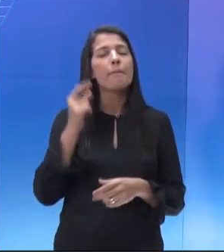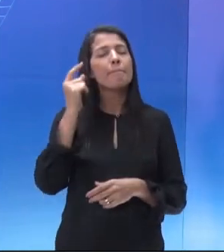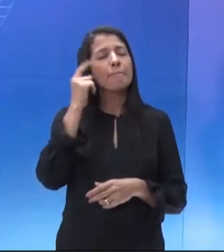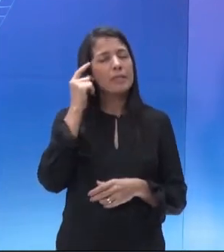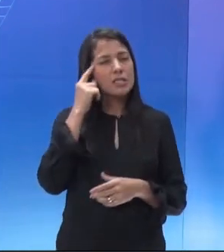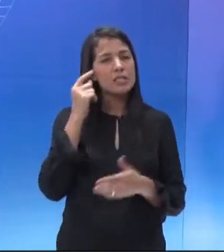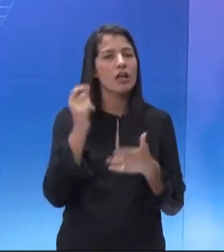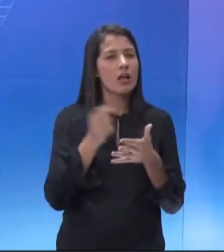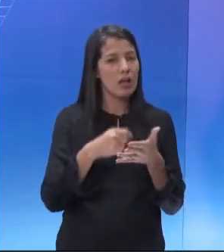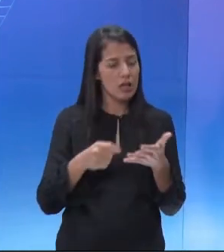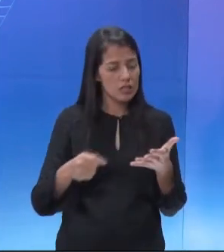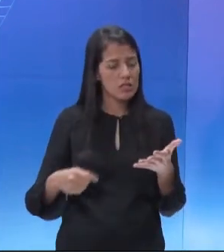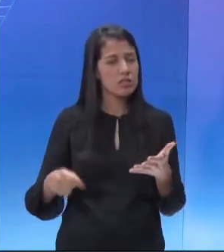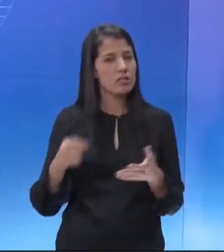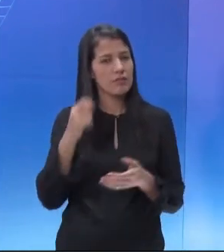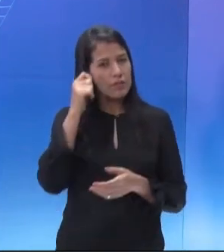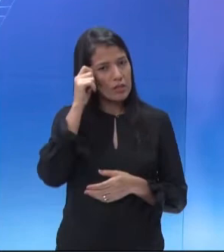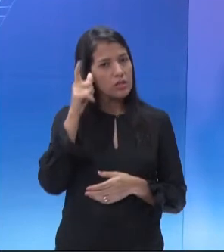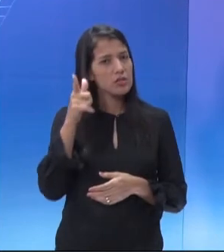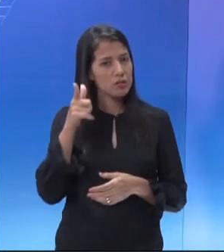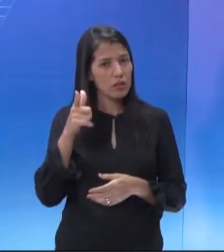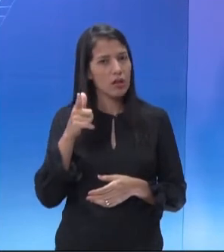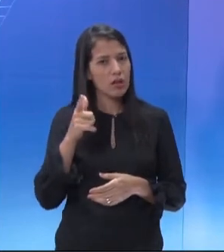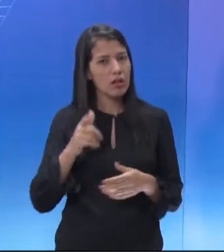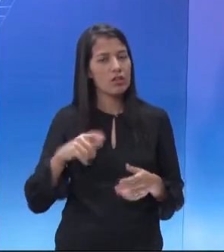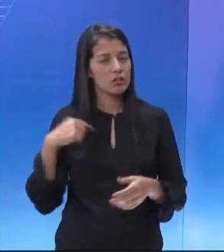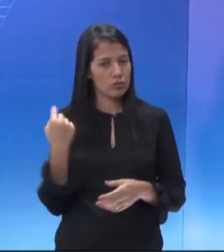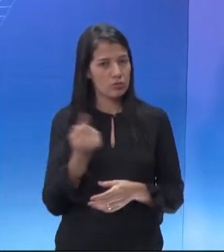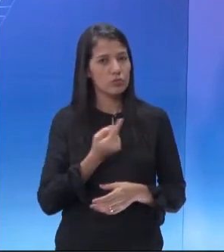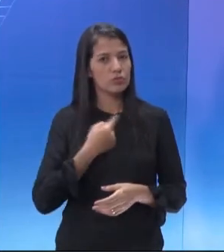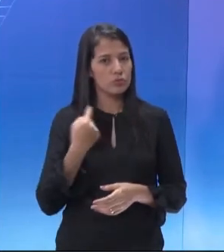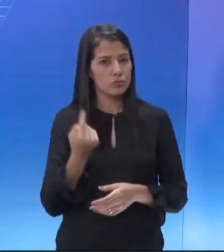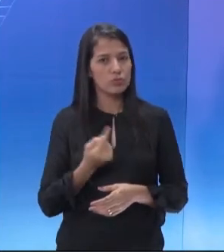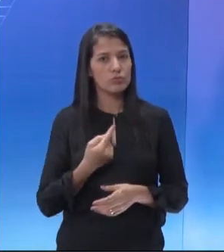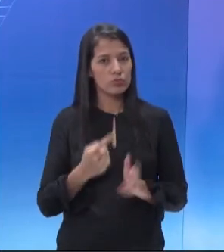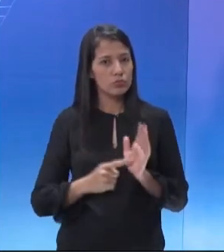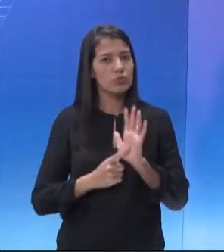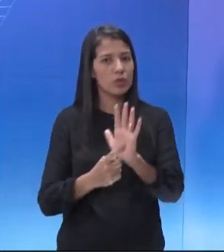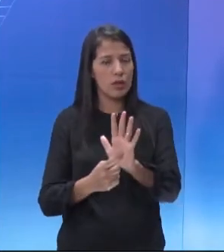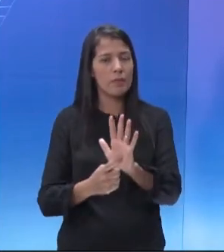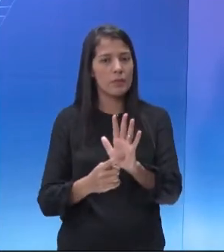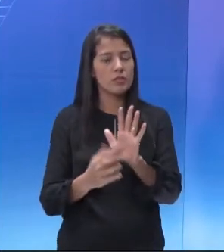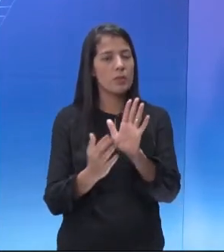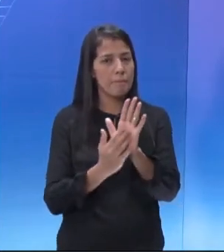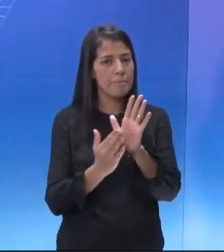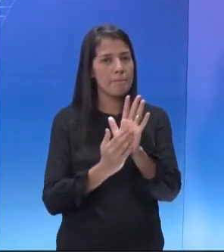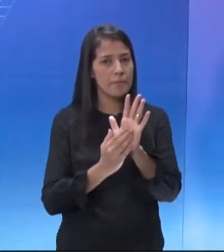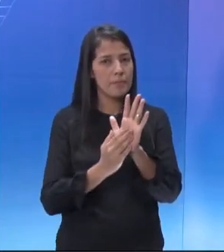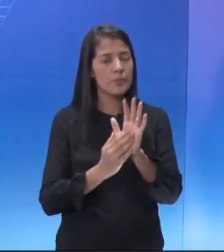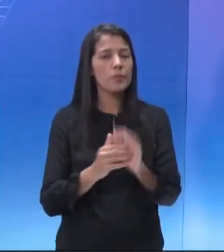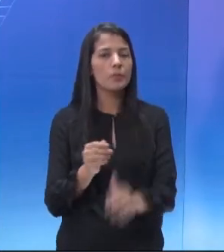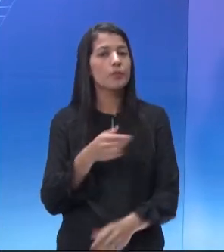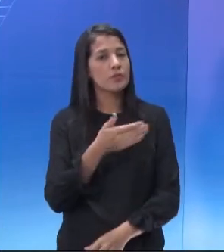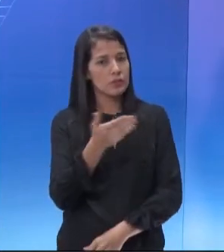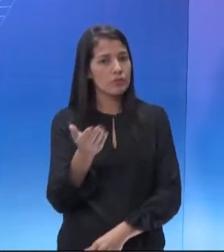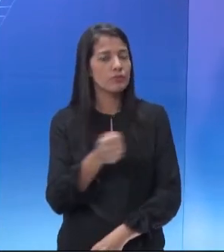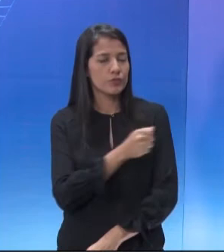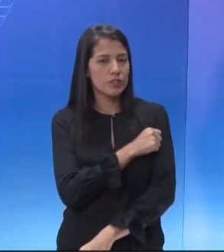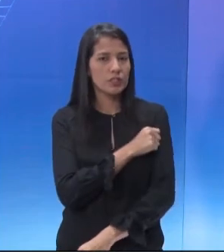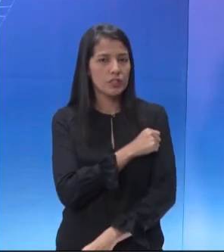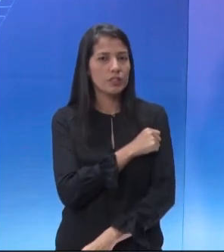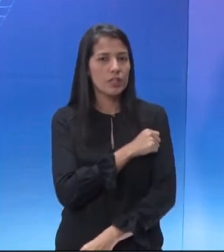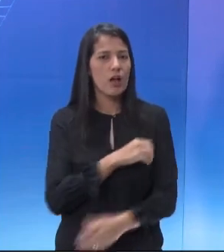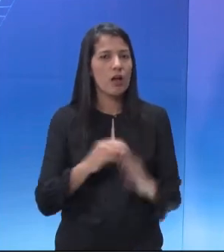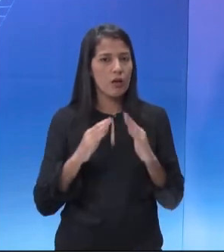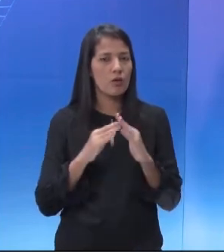e comecem a rascunhar pensando nessas ideias que eu estou propondo, que nós estamos aqui propondo a vocês. Peça ajuda ao seu